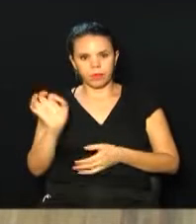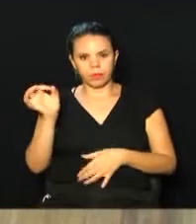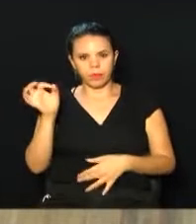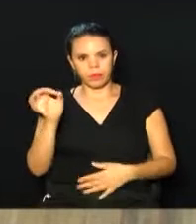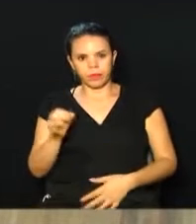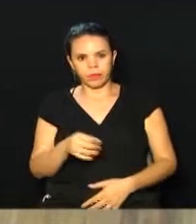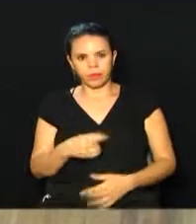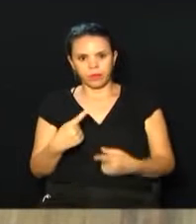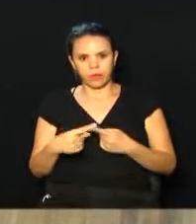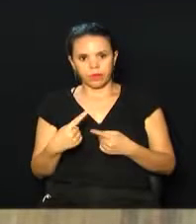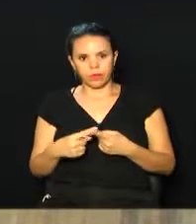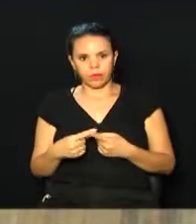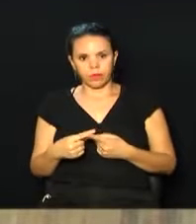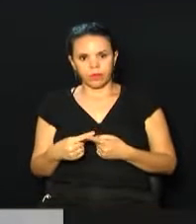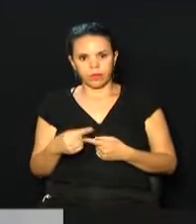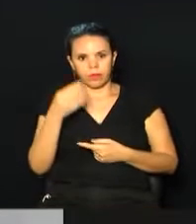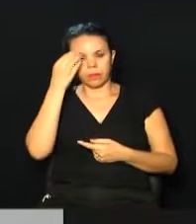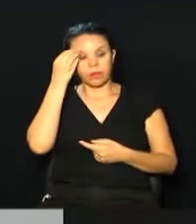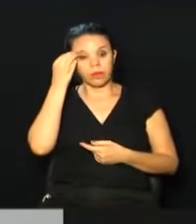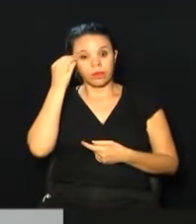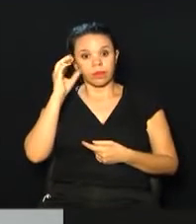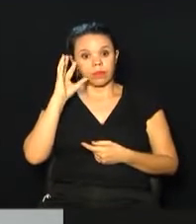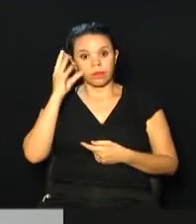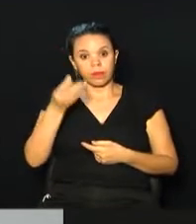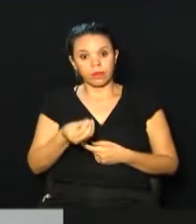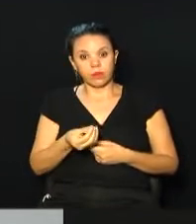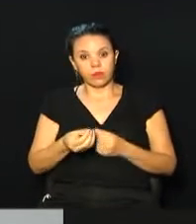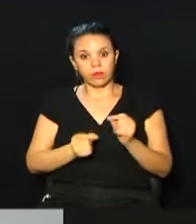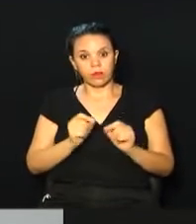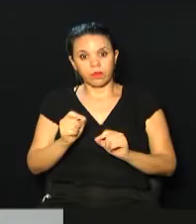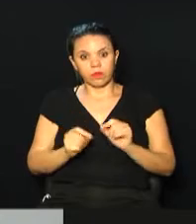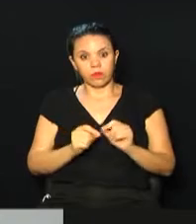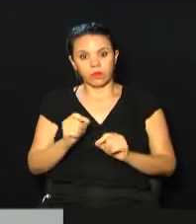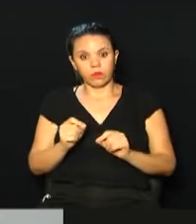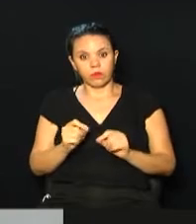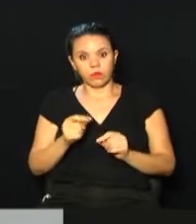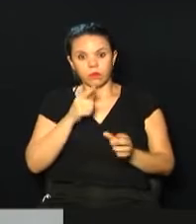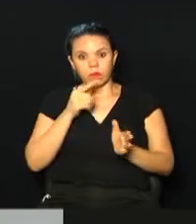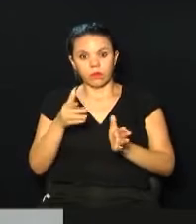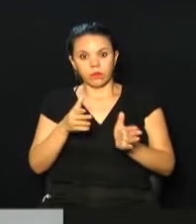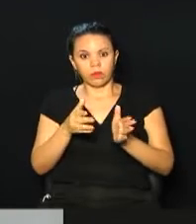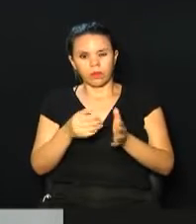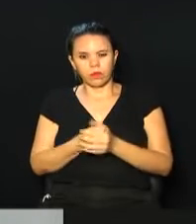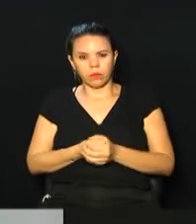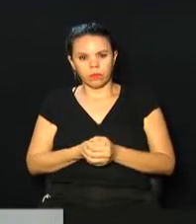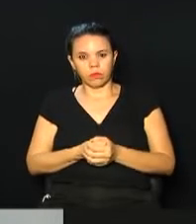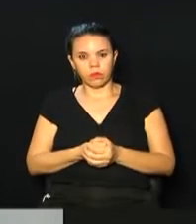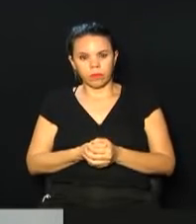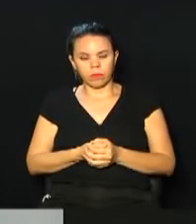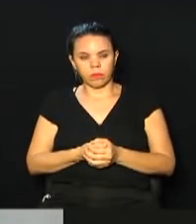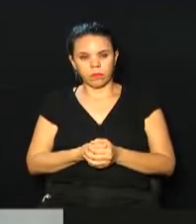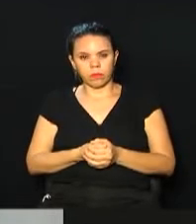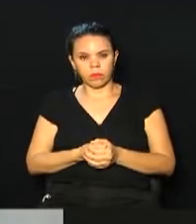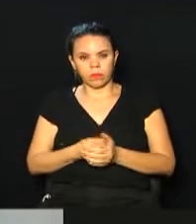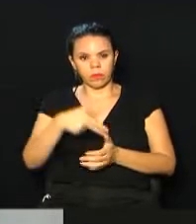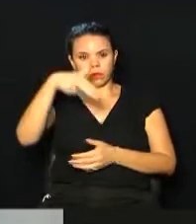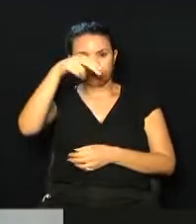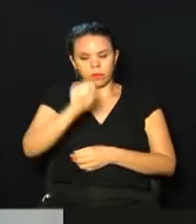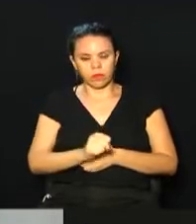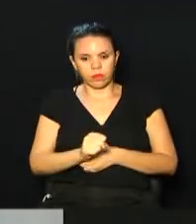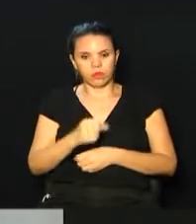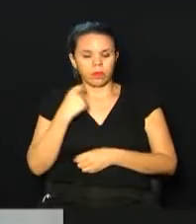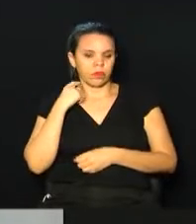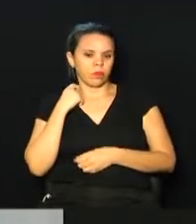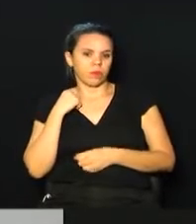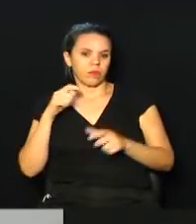Exatamente. Porque nós precisamos entender o curso d'água, né? O Norte-Sul é o